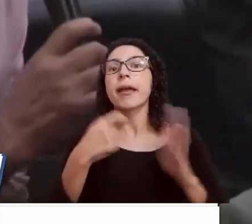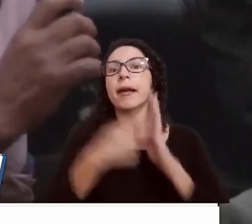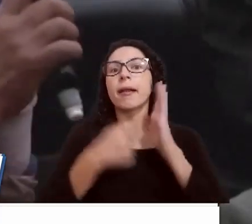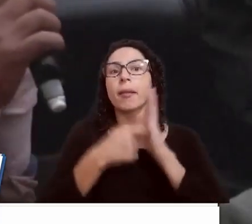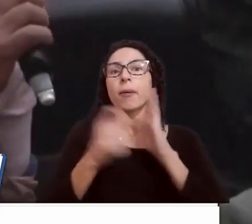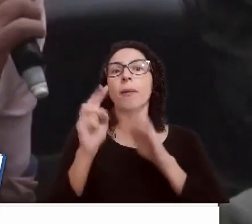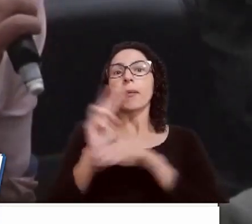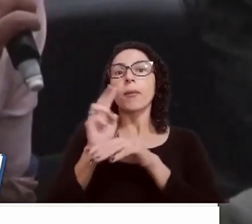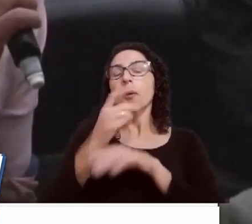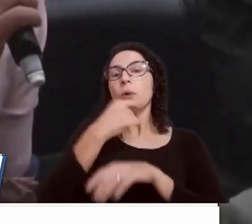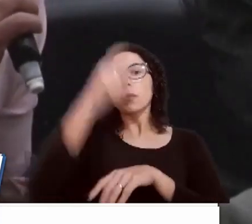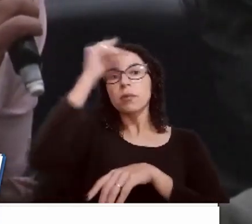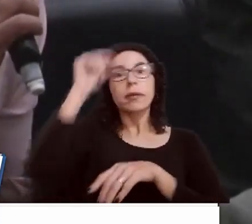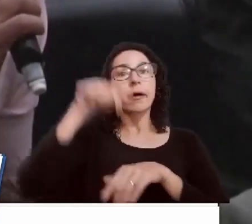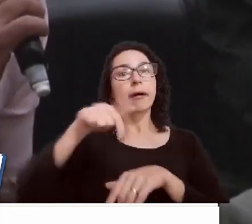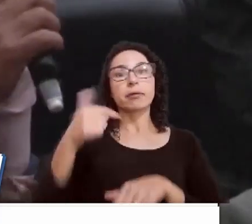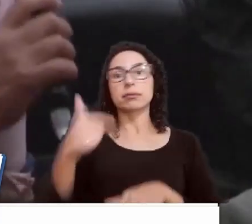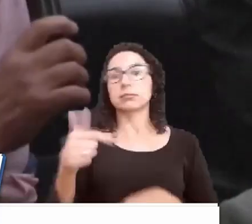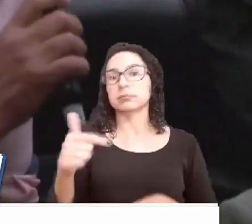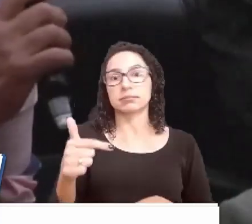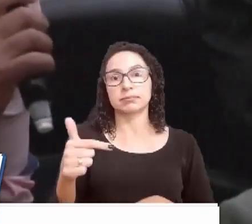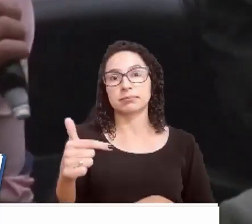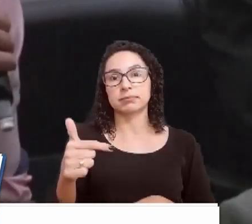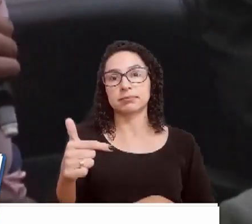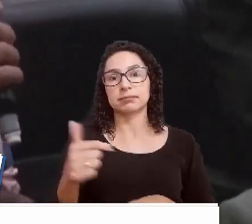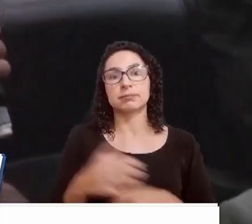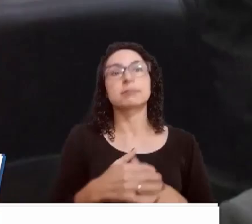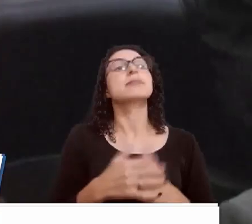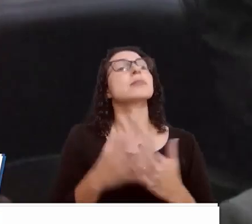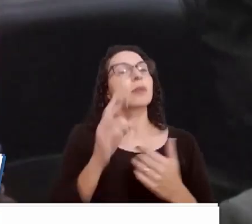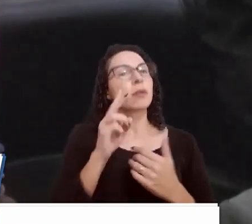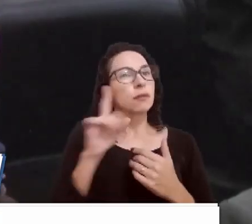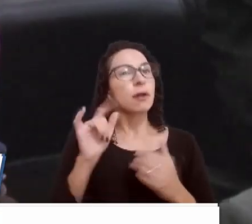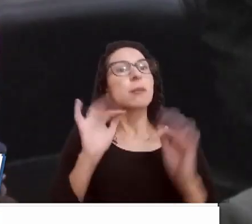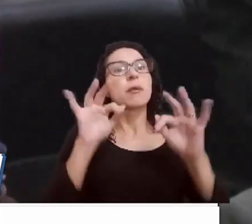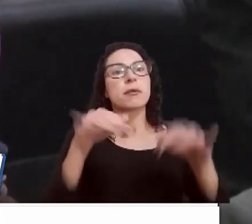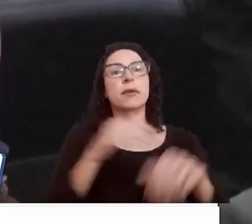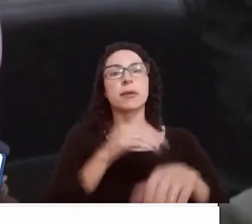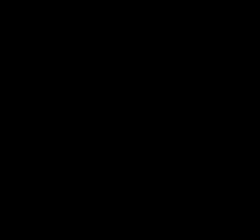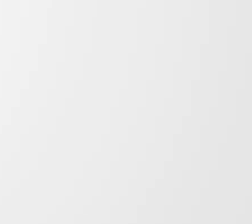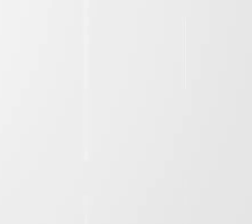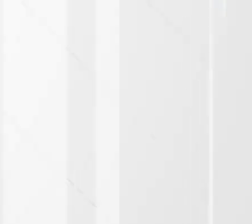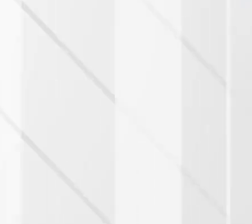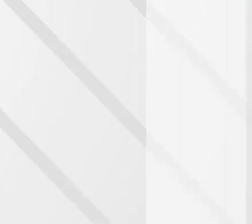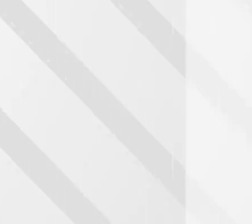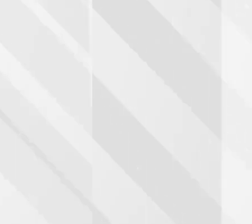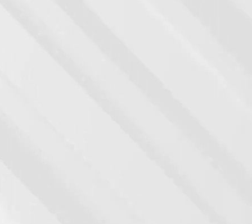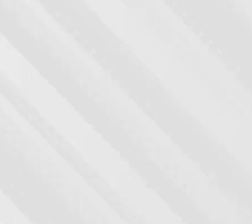não temos aqui. É? E vamos terminar o mandato dele desse jeito, infelizmente.